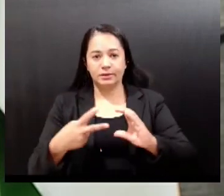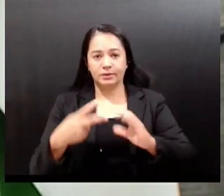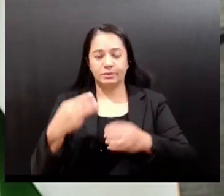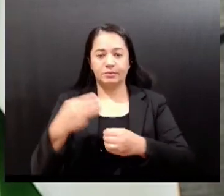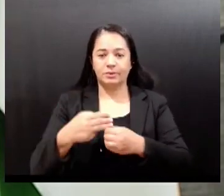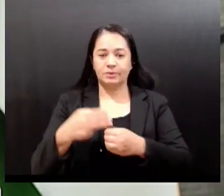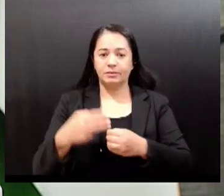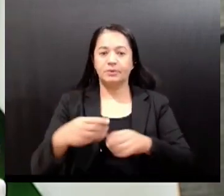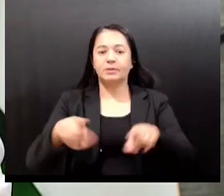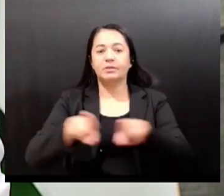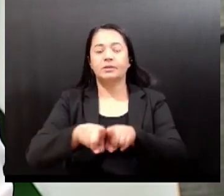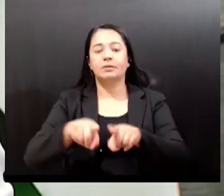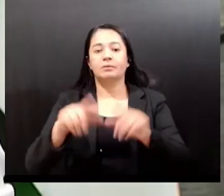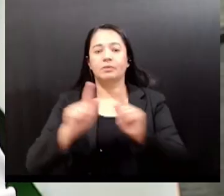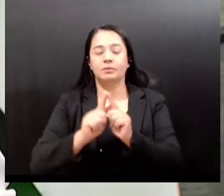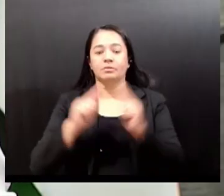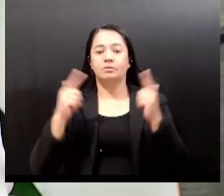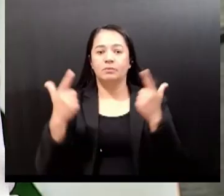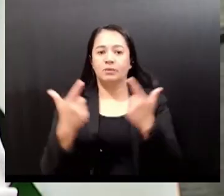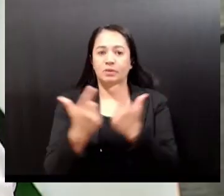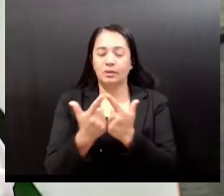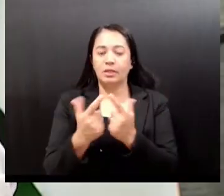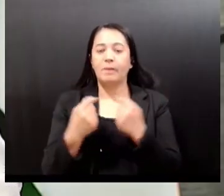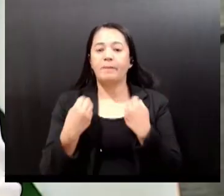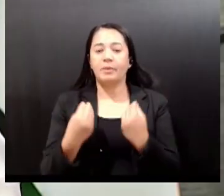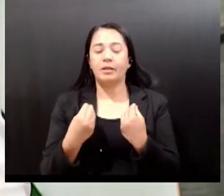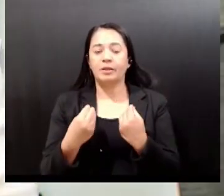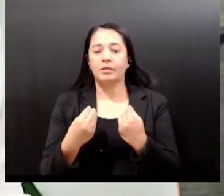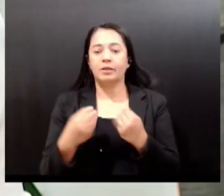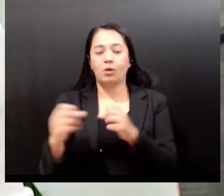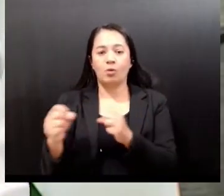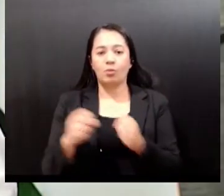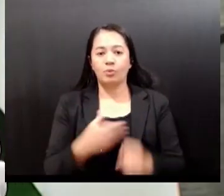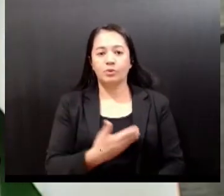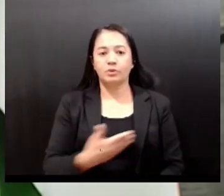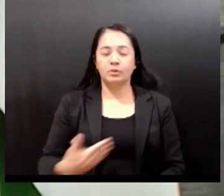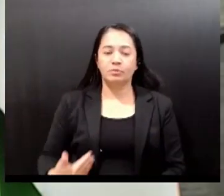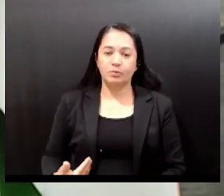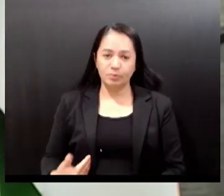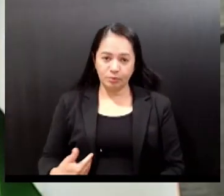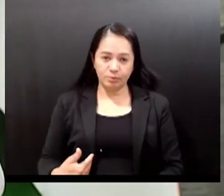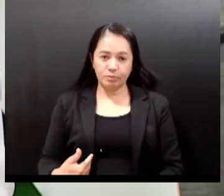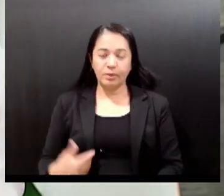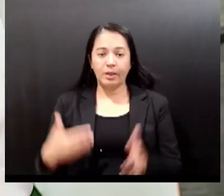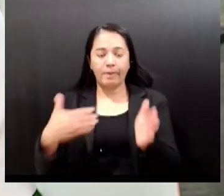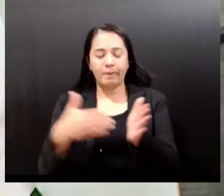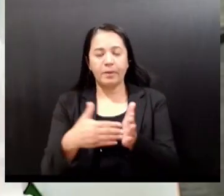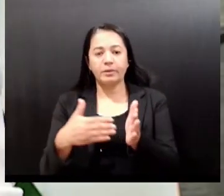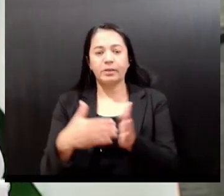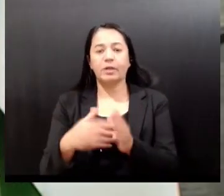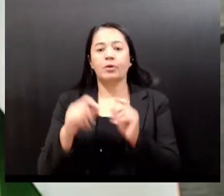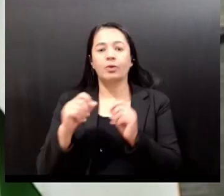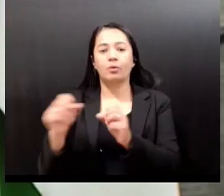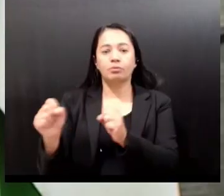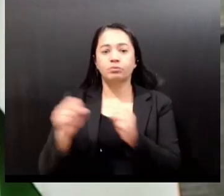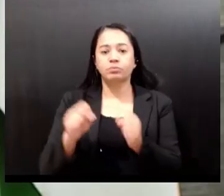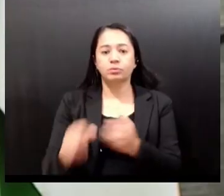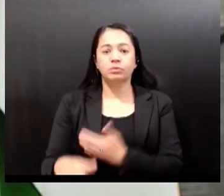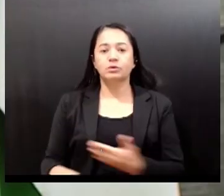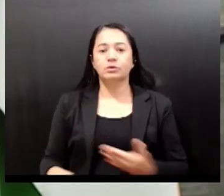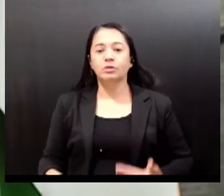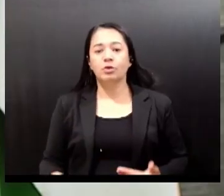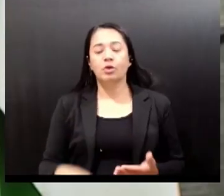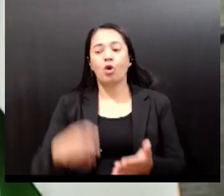legislativas, para que o poder público, esse projeto de lei vem para impedir que o poder público celebre contratos